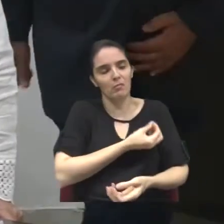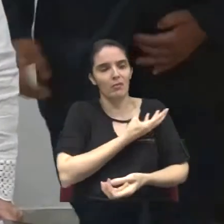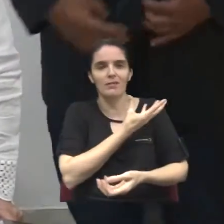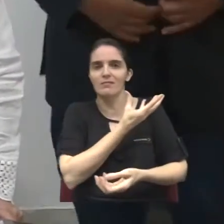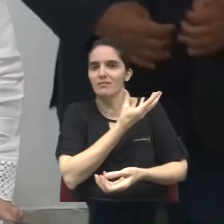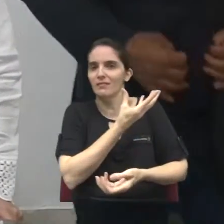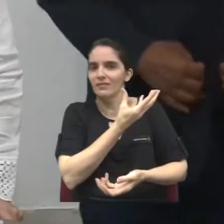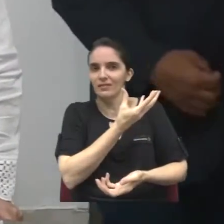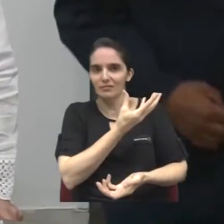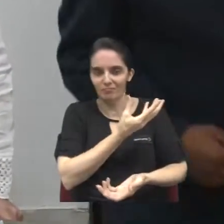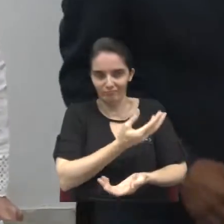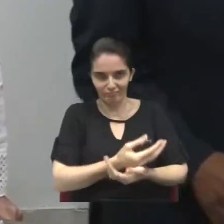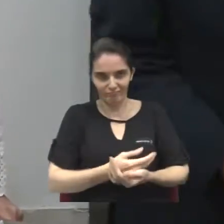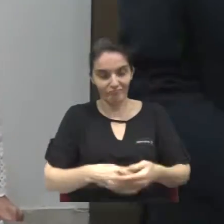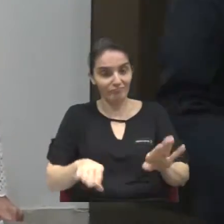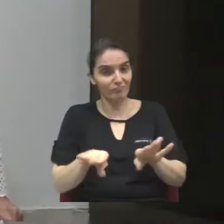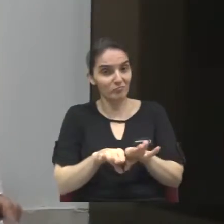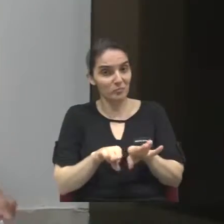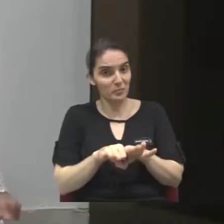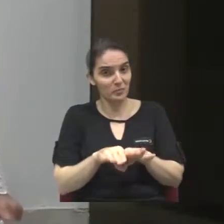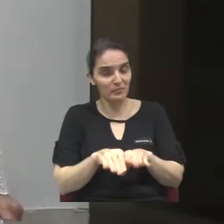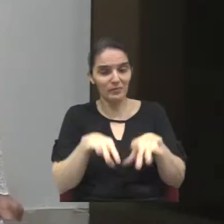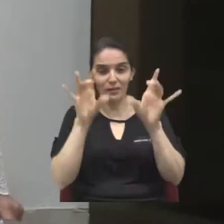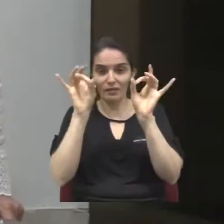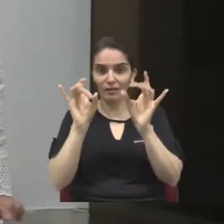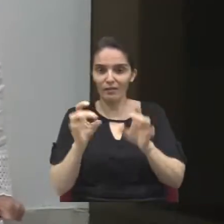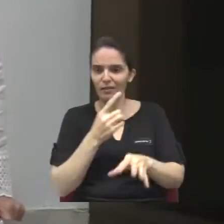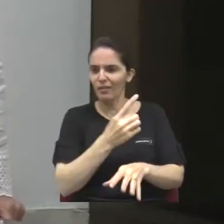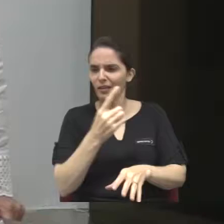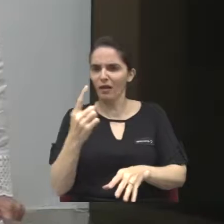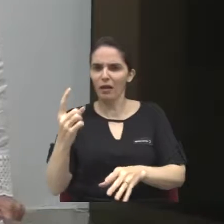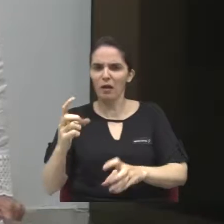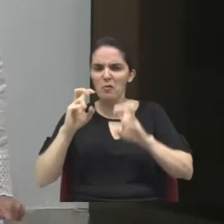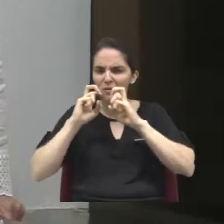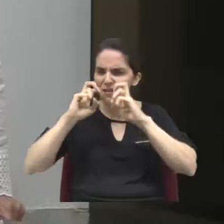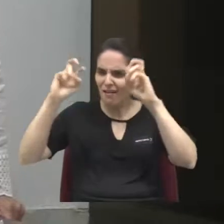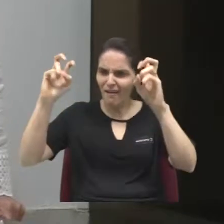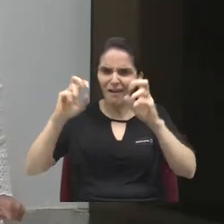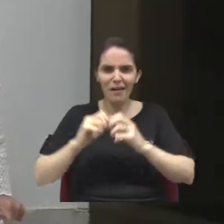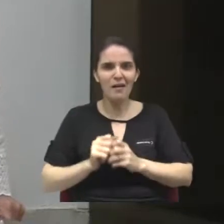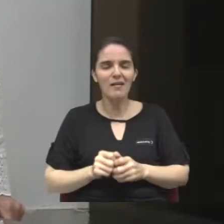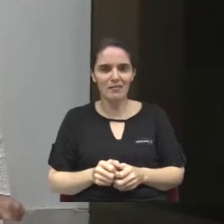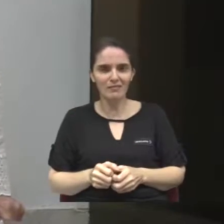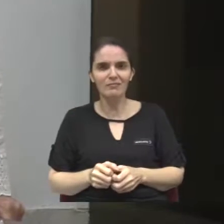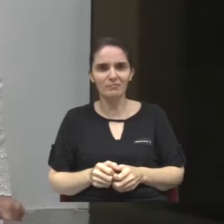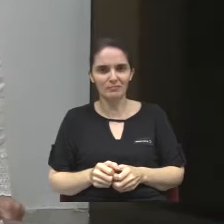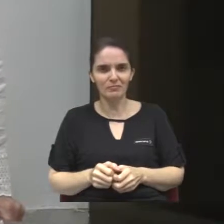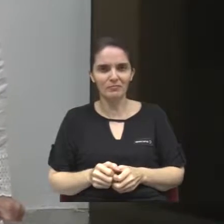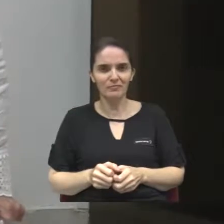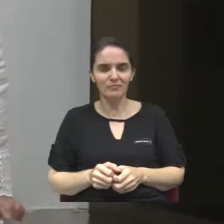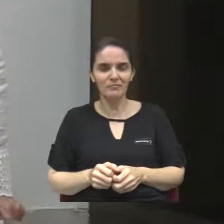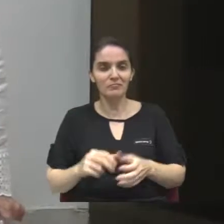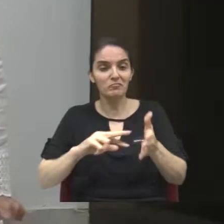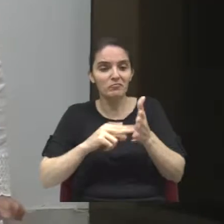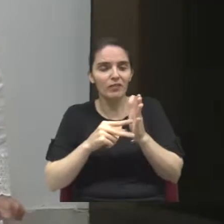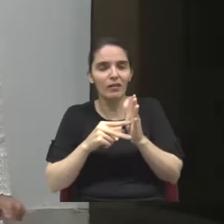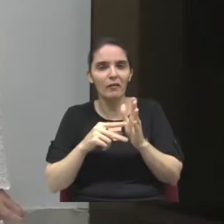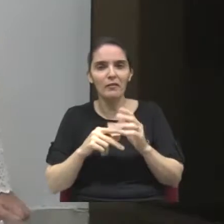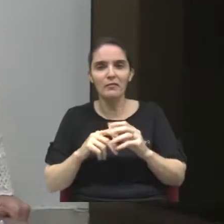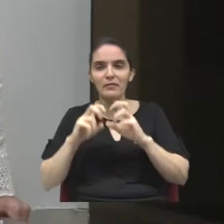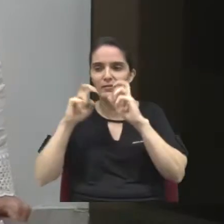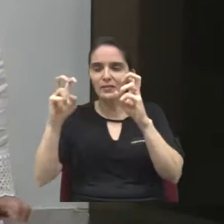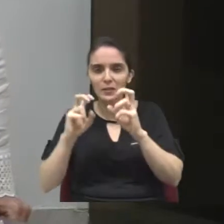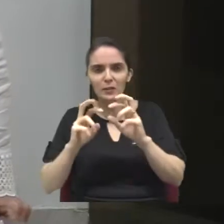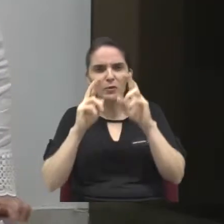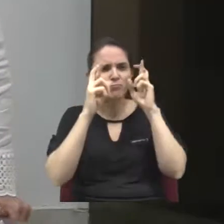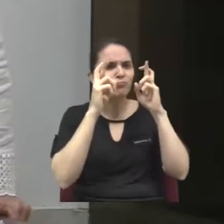através de cada um com seu grito de guerra, que mais parece um grito realmente de paz, porque quando falamos em cultura,